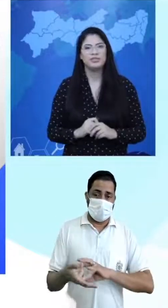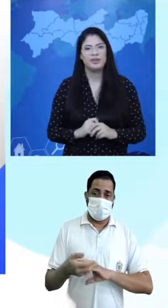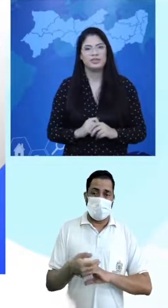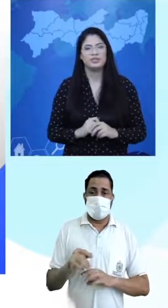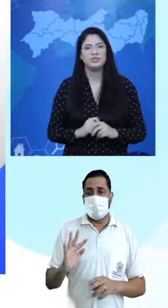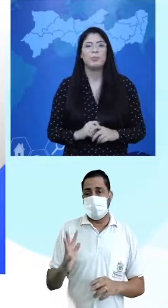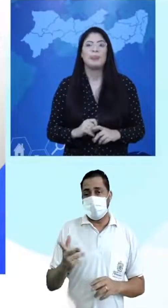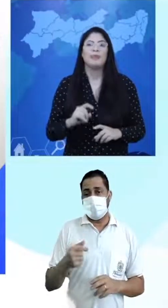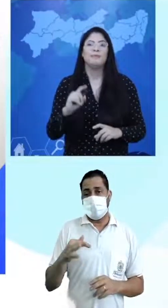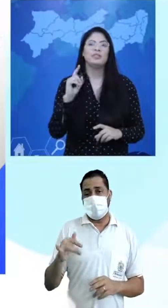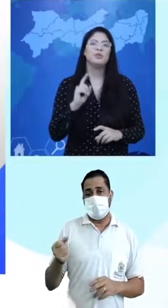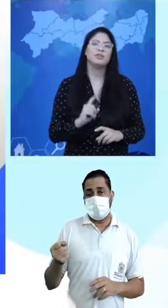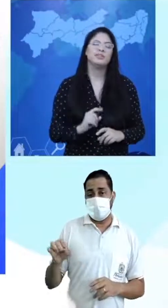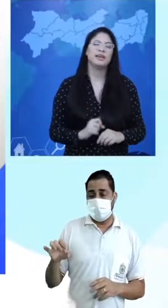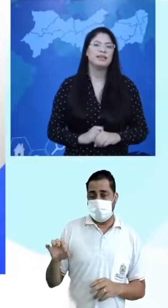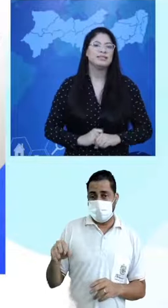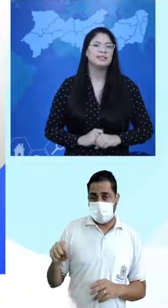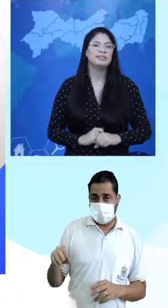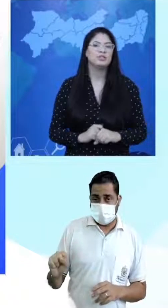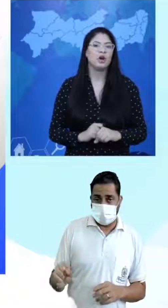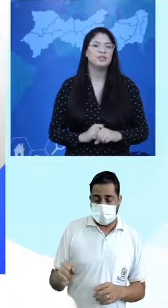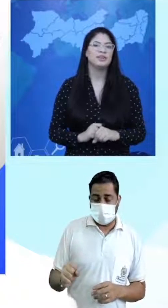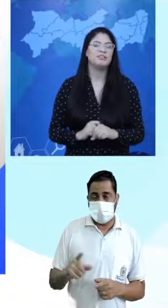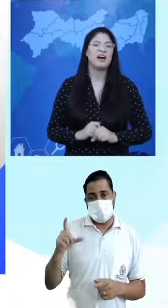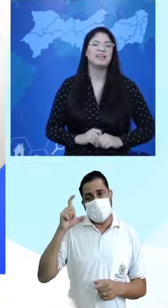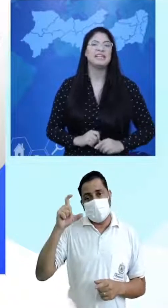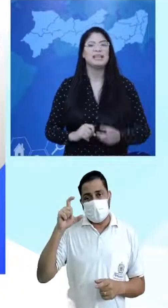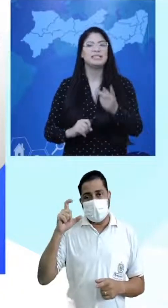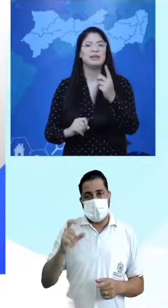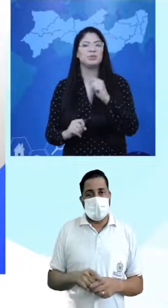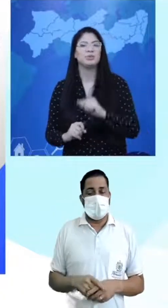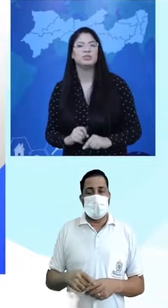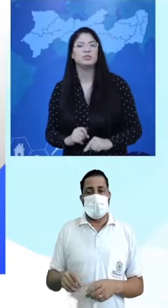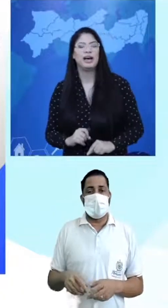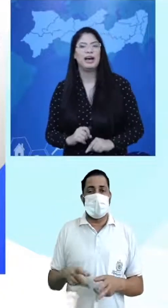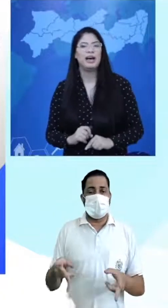as faces. Mas uma coisa interessante de se observar